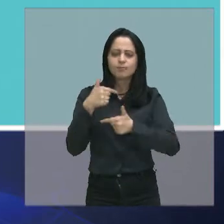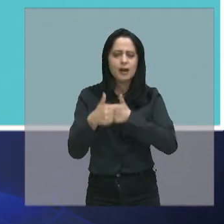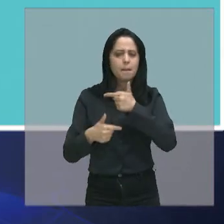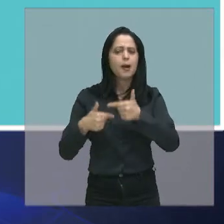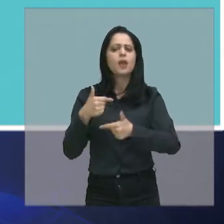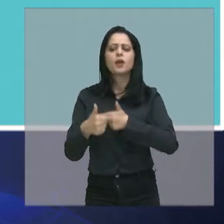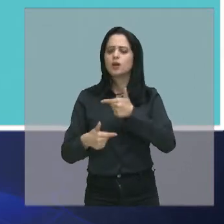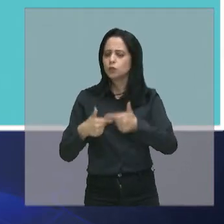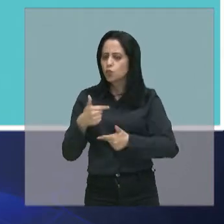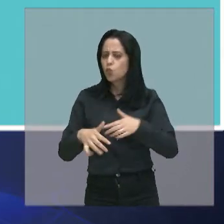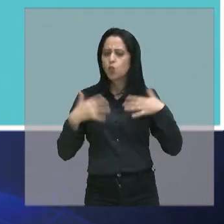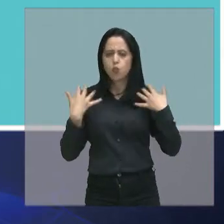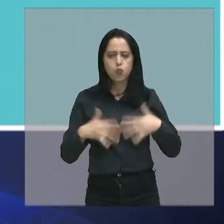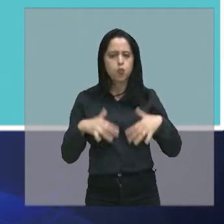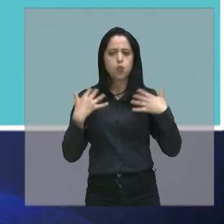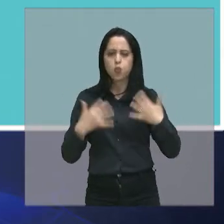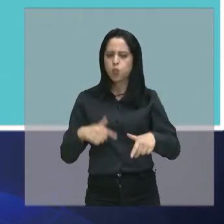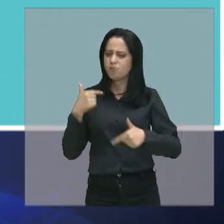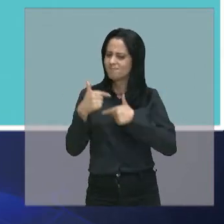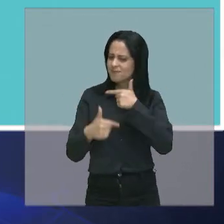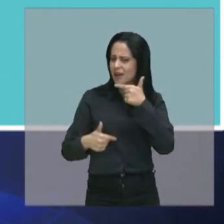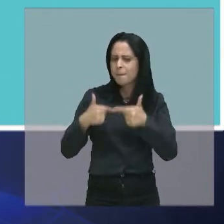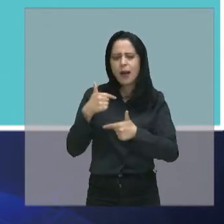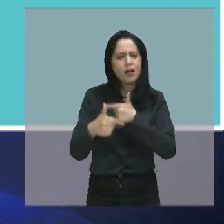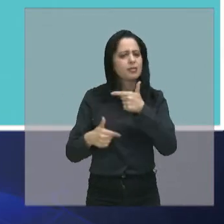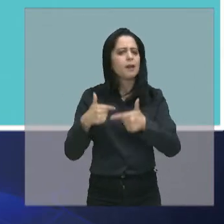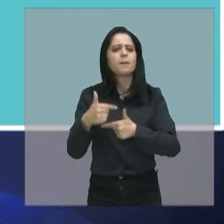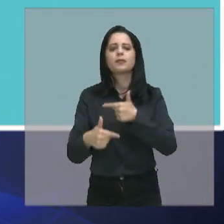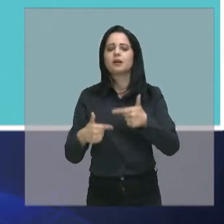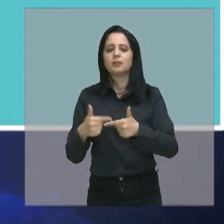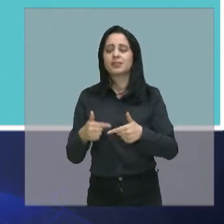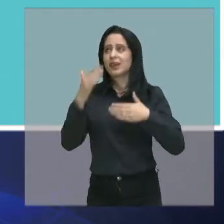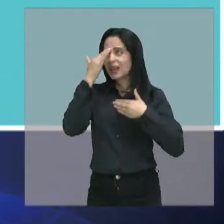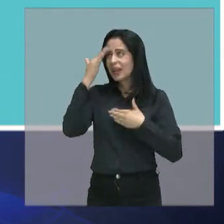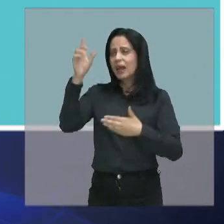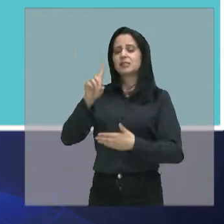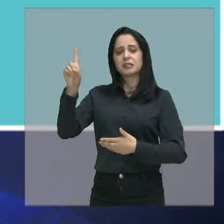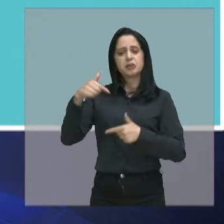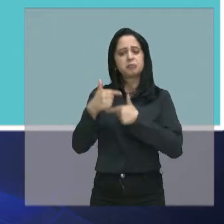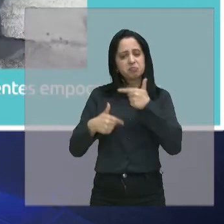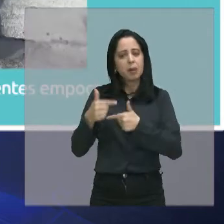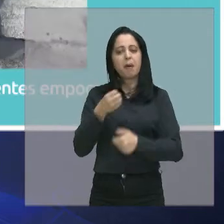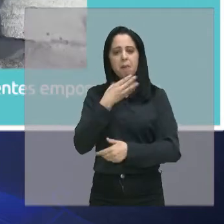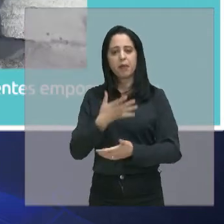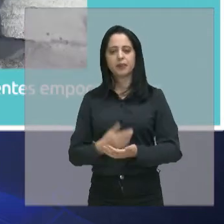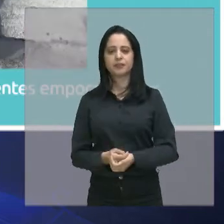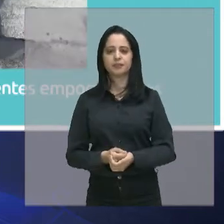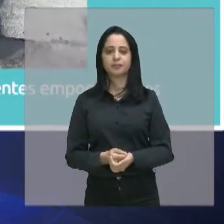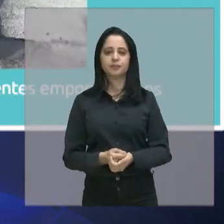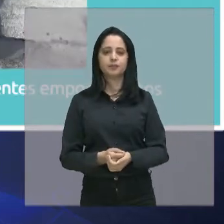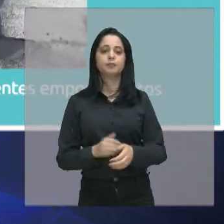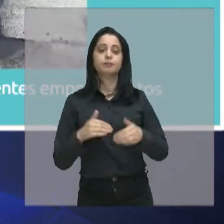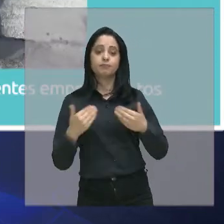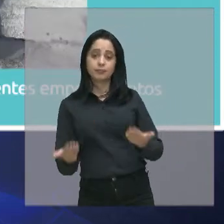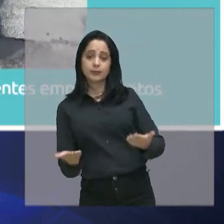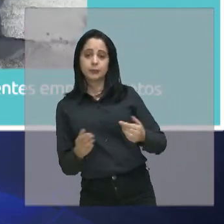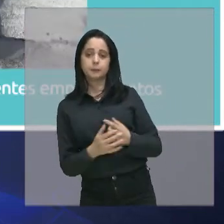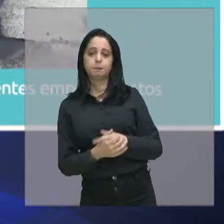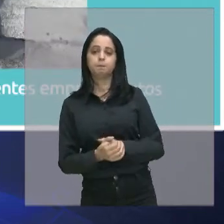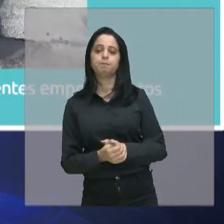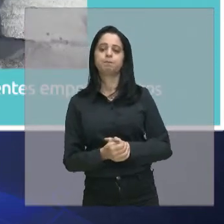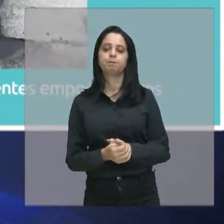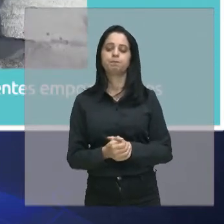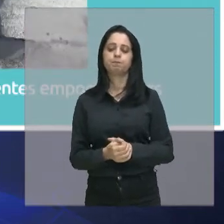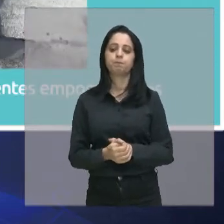mundo lá a pleno vapor, meus assessores, graças a Deus, funcionando bem. Próximo. Bom, esse daí é